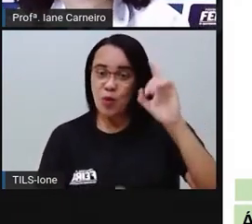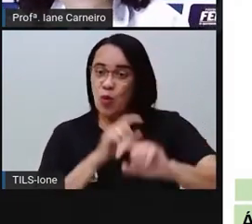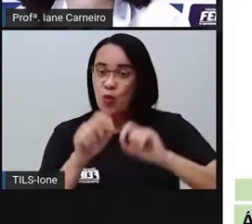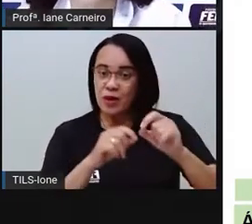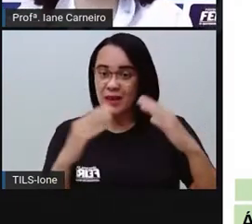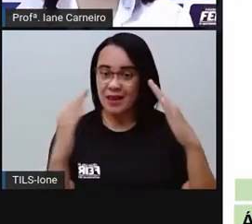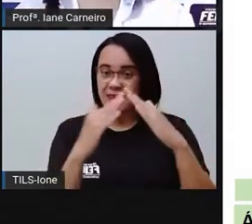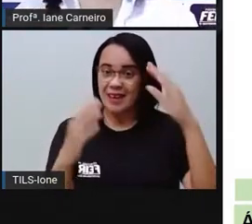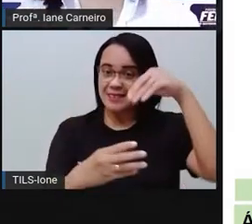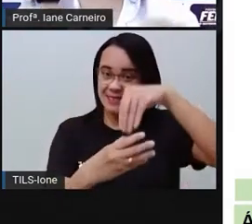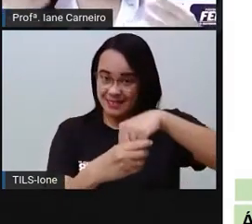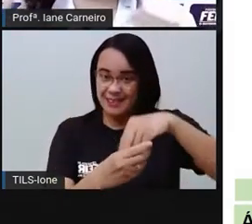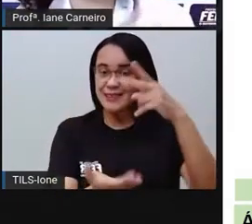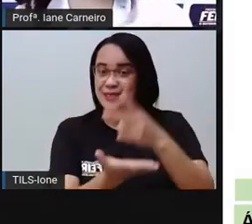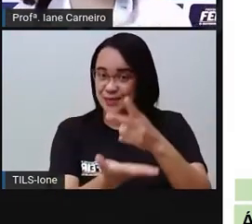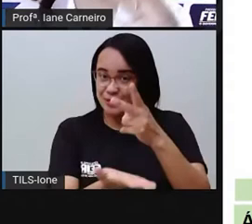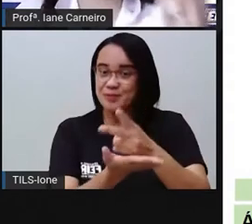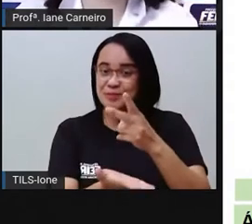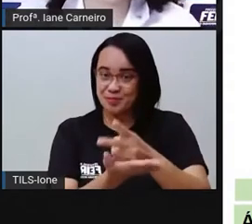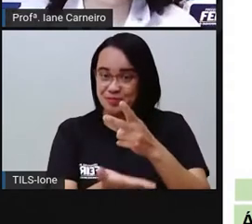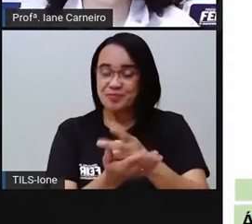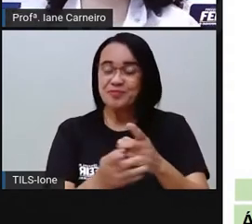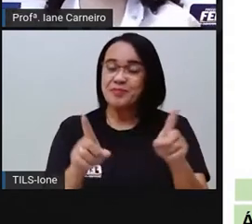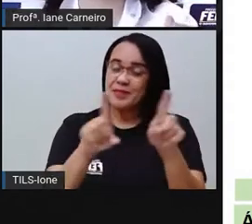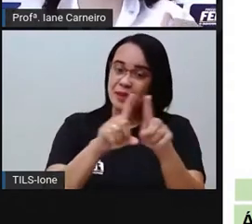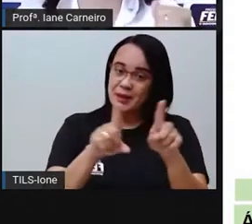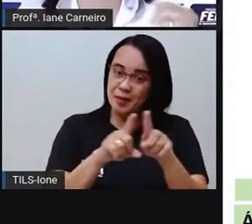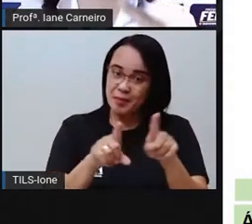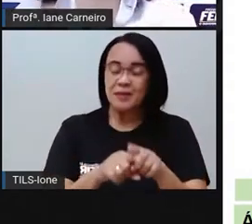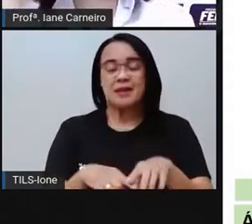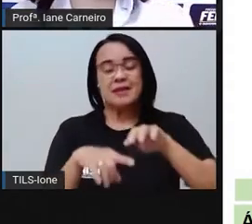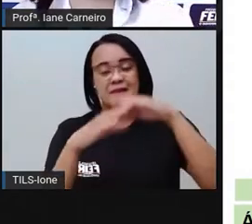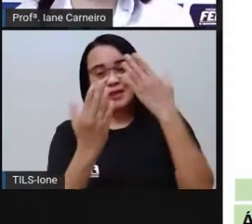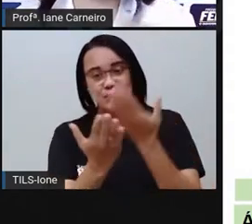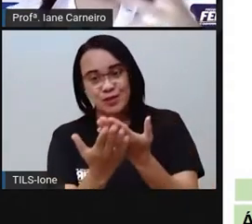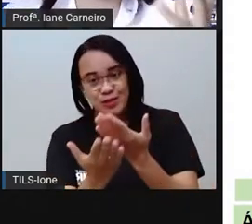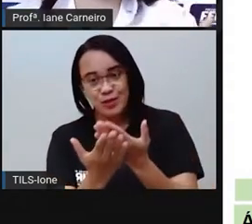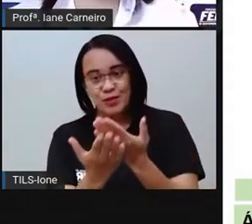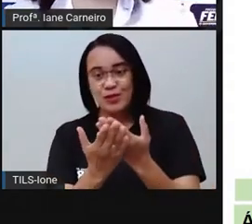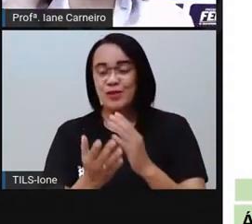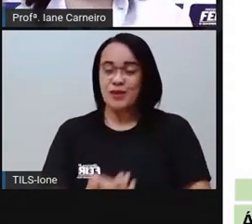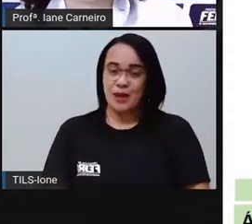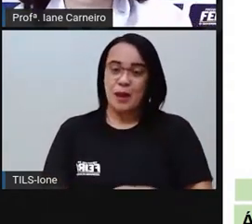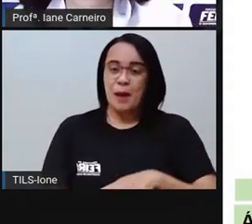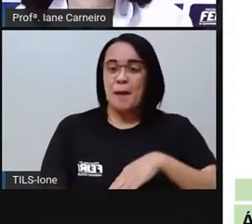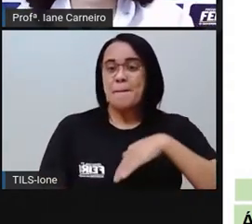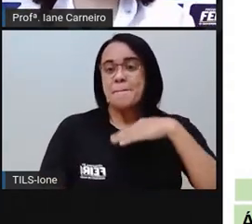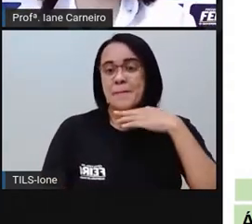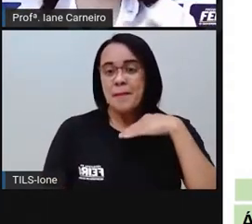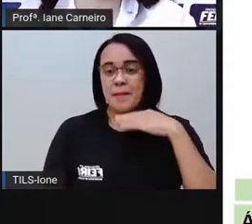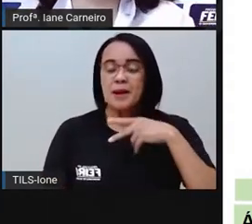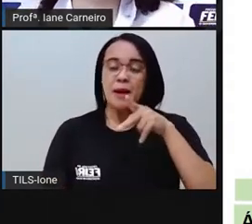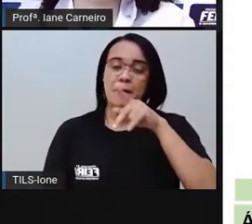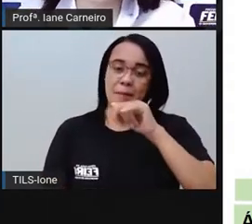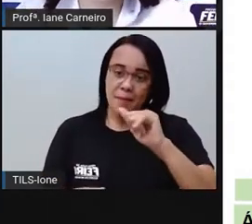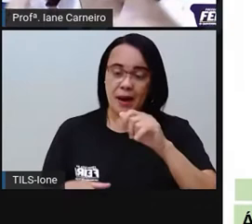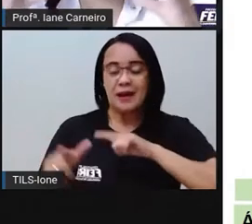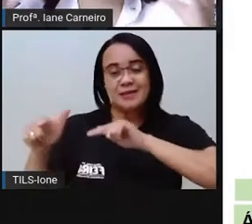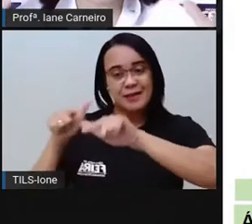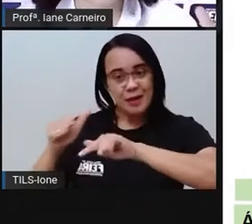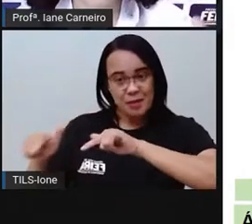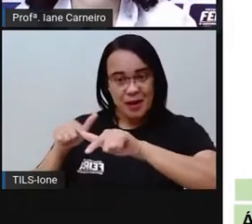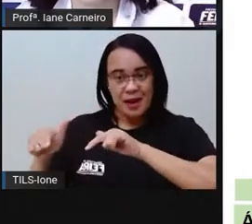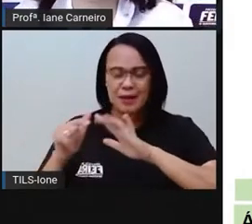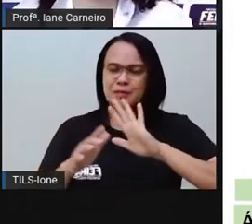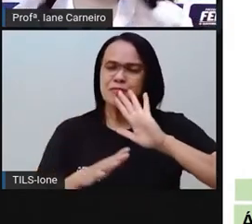nossa casa, né? A gente também passa na escola um pouquinho de tempo, o papai e a mamãe passam no trabalho um pouquinho de tempo, mas a